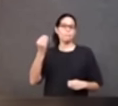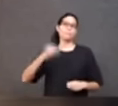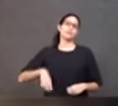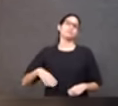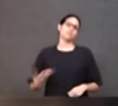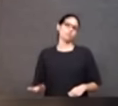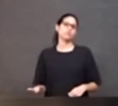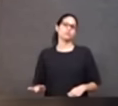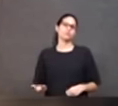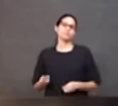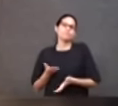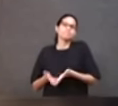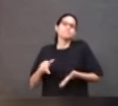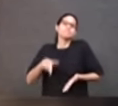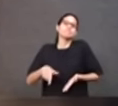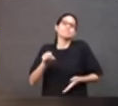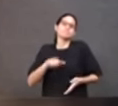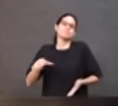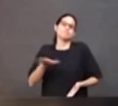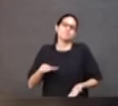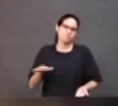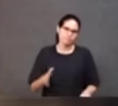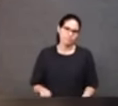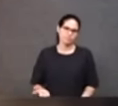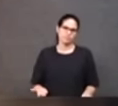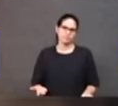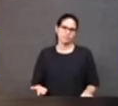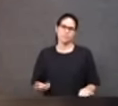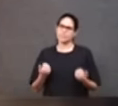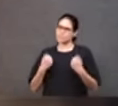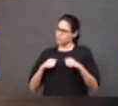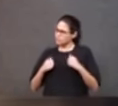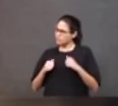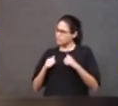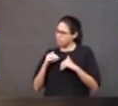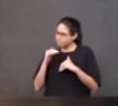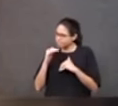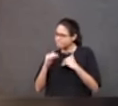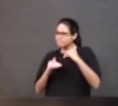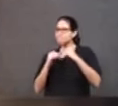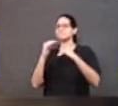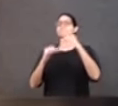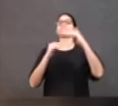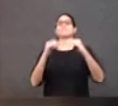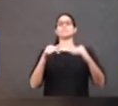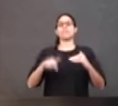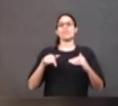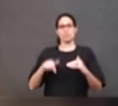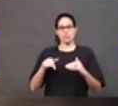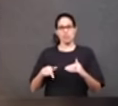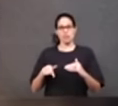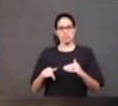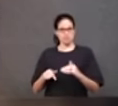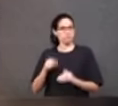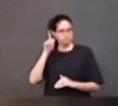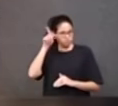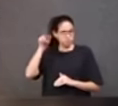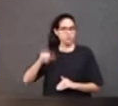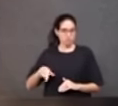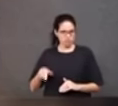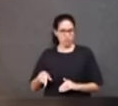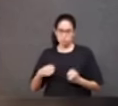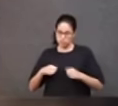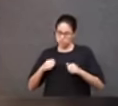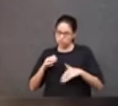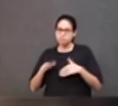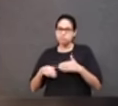que avançar mais ainda com o belíssimo programa criado nesta atual gestão do professor Elmiro, Prossiga. O